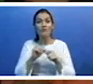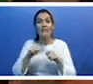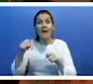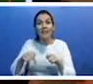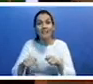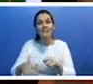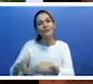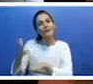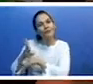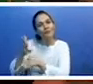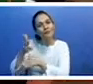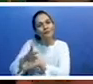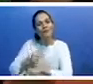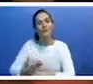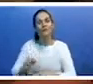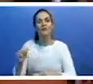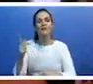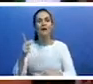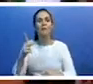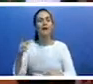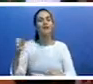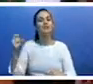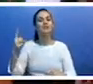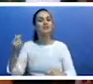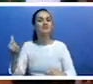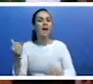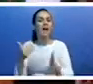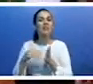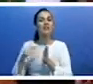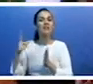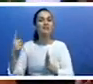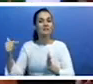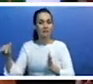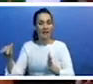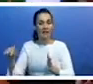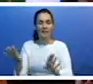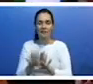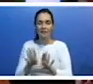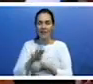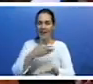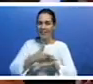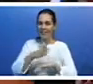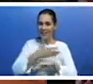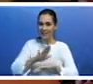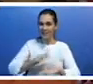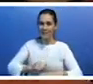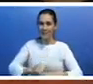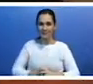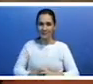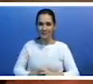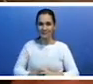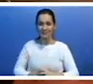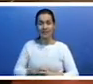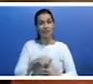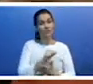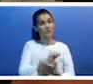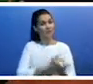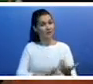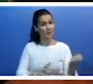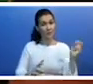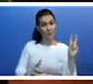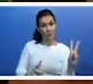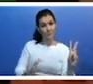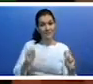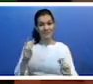vocês as páginas 16 e 17. E a tarefinha, que é a página 16, exercícios 2 e 3.